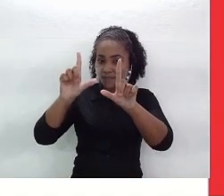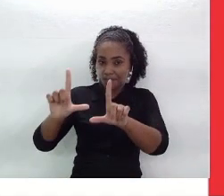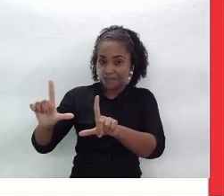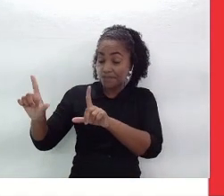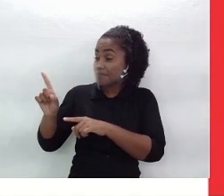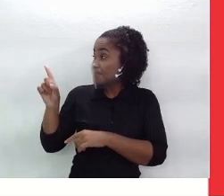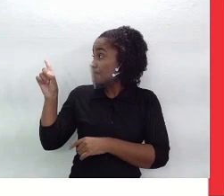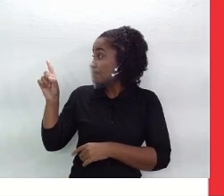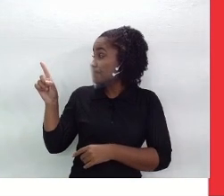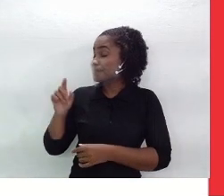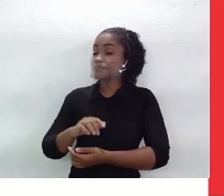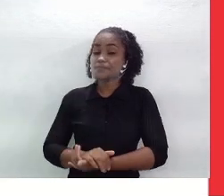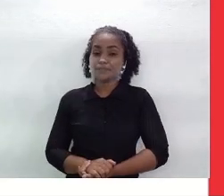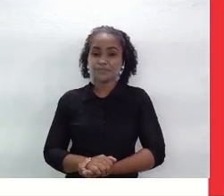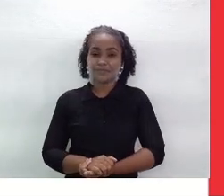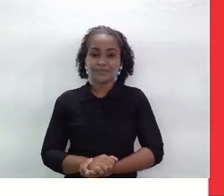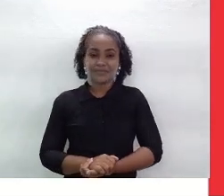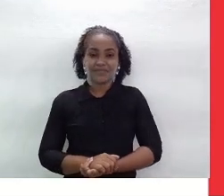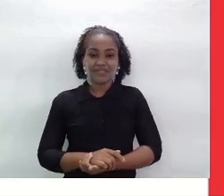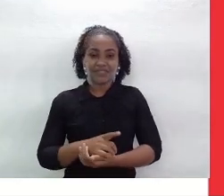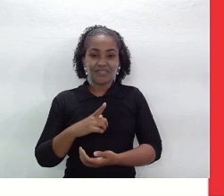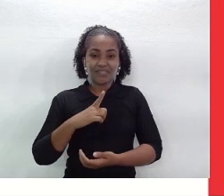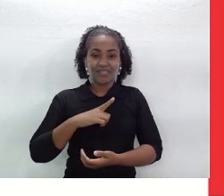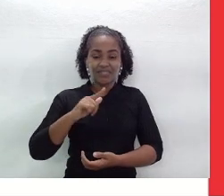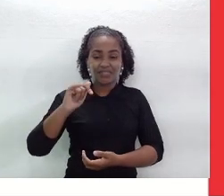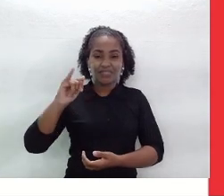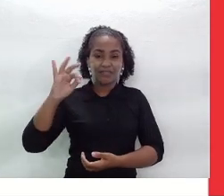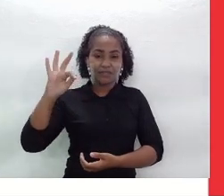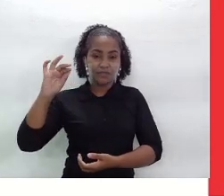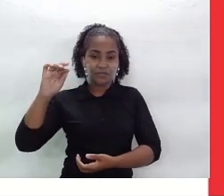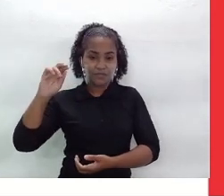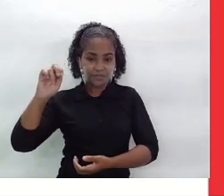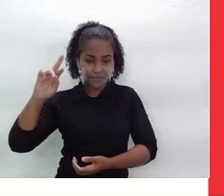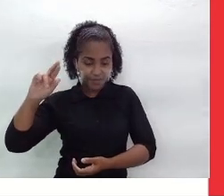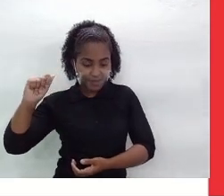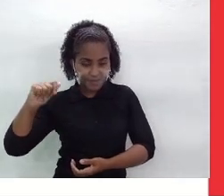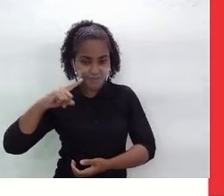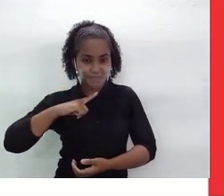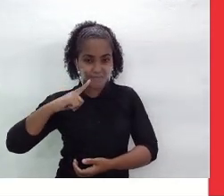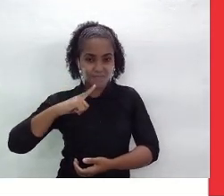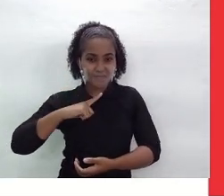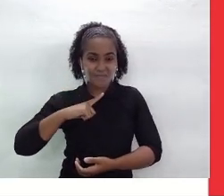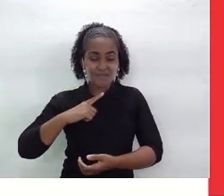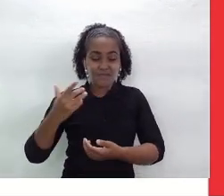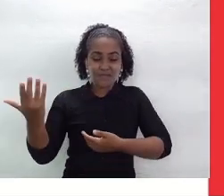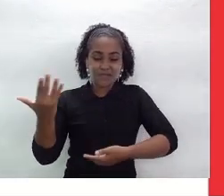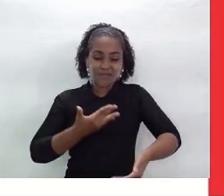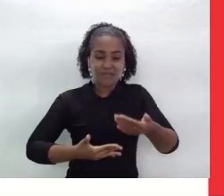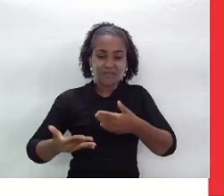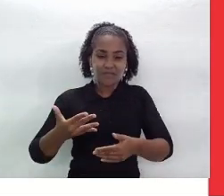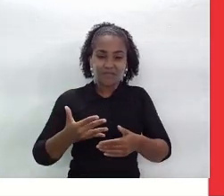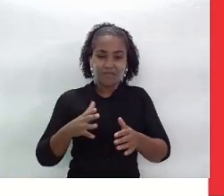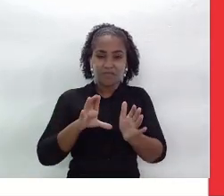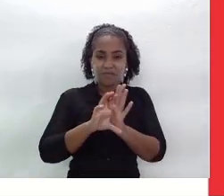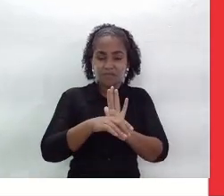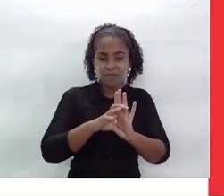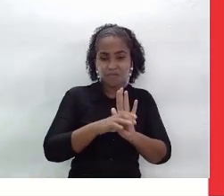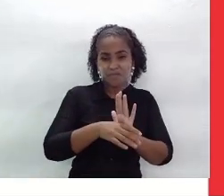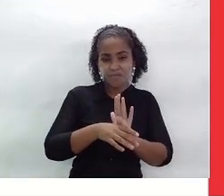fala o seguinte: a composição da litosfera por placas tectônicas está relacionada ao conceito